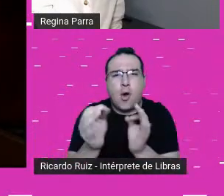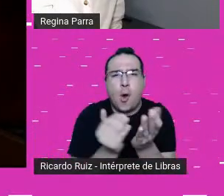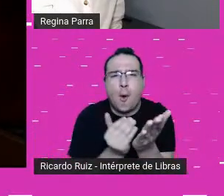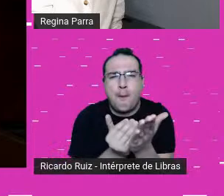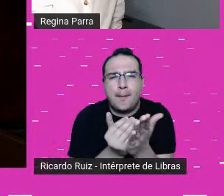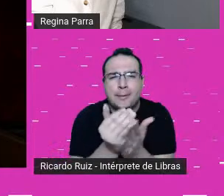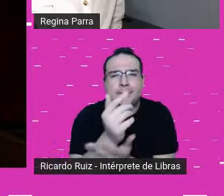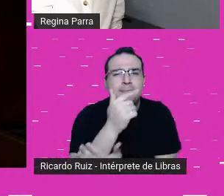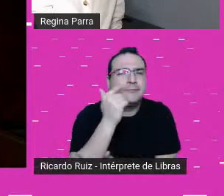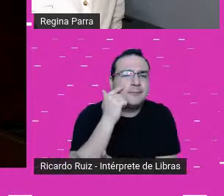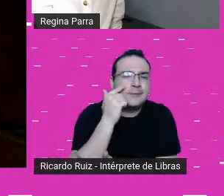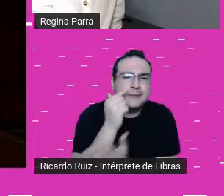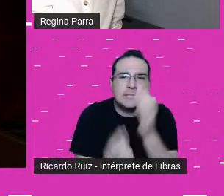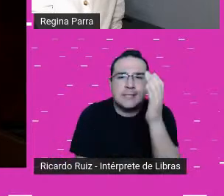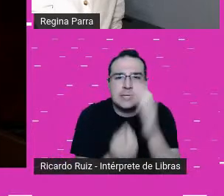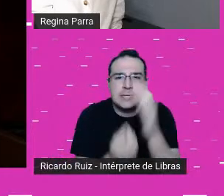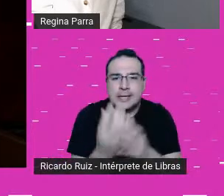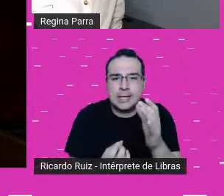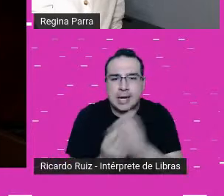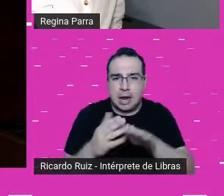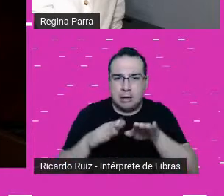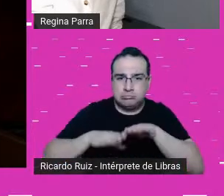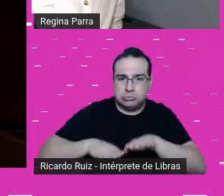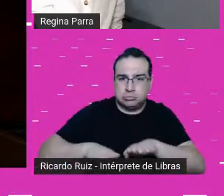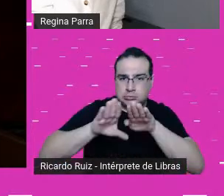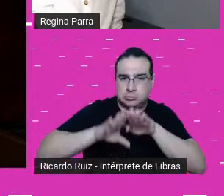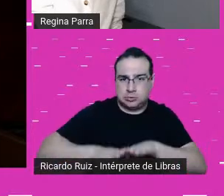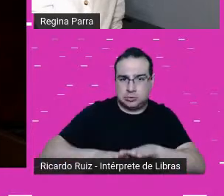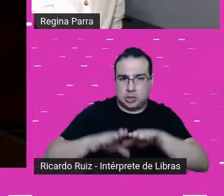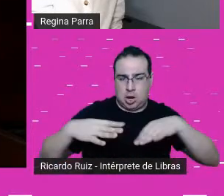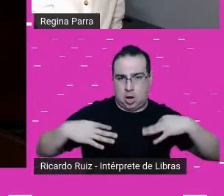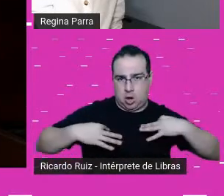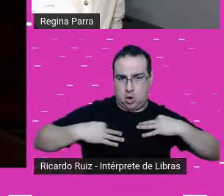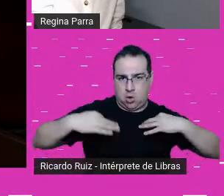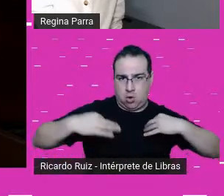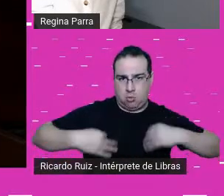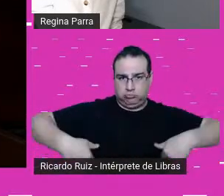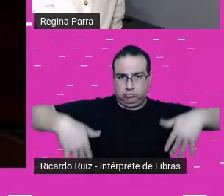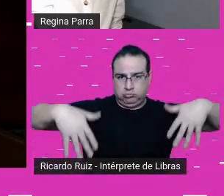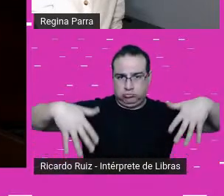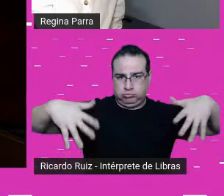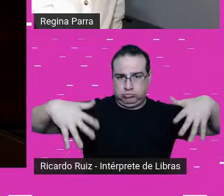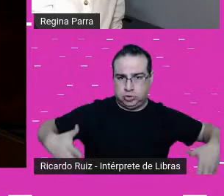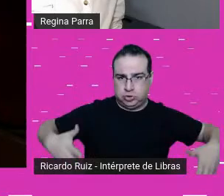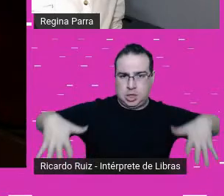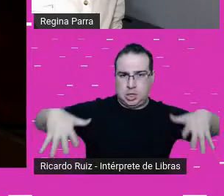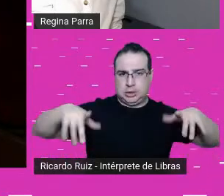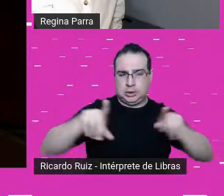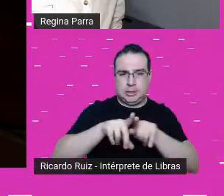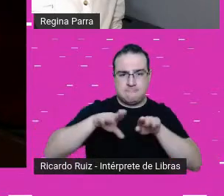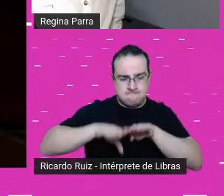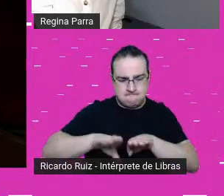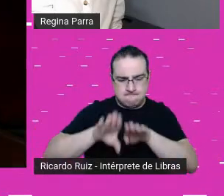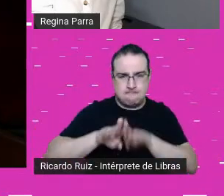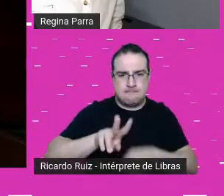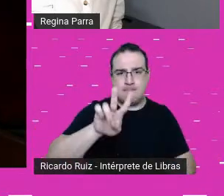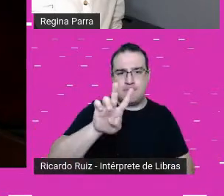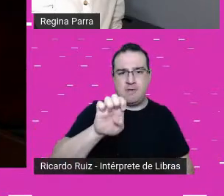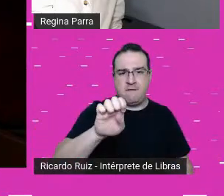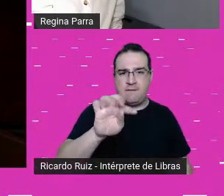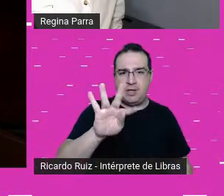a construir esses vestidos do couro, que eram vestidos amplos e